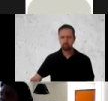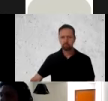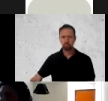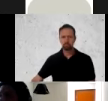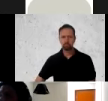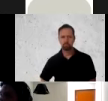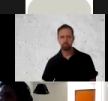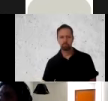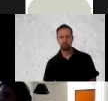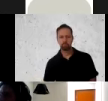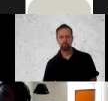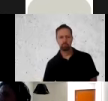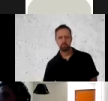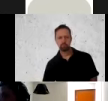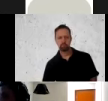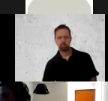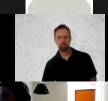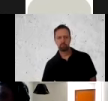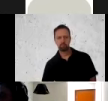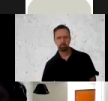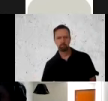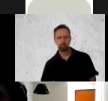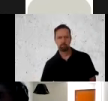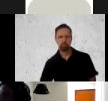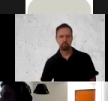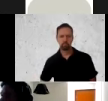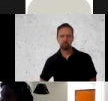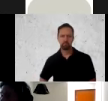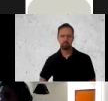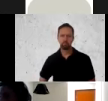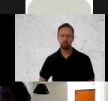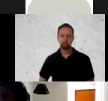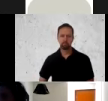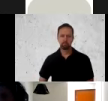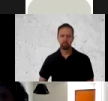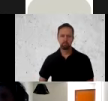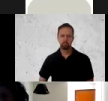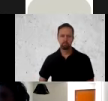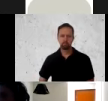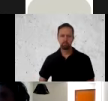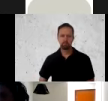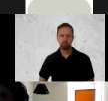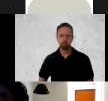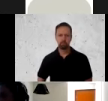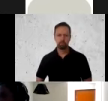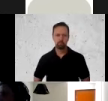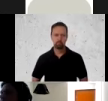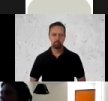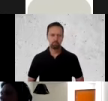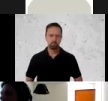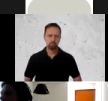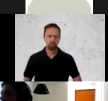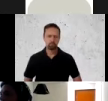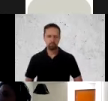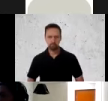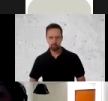houve um impacto significante. É importante falar aqui que a lei mudou também para os empréstimos sem garantia, mas